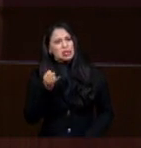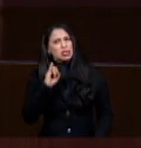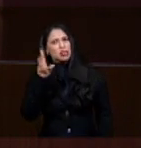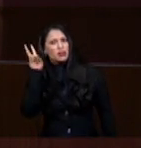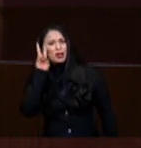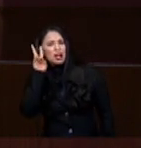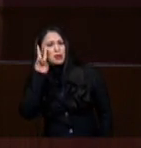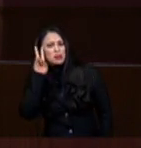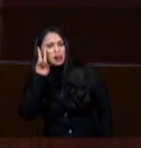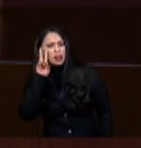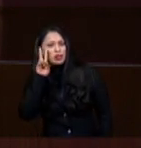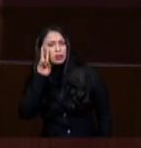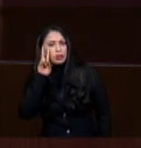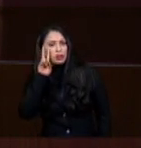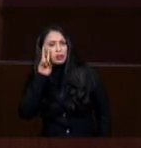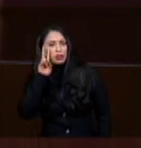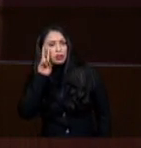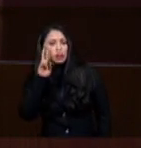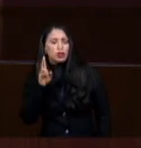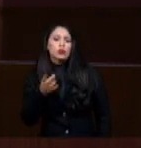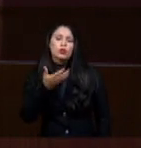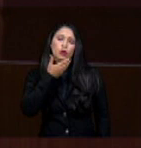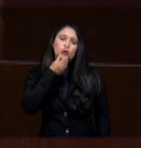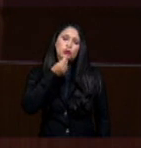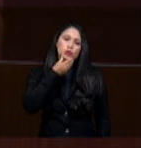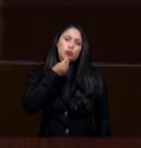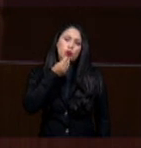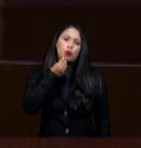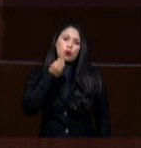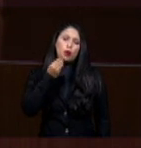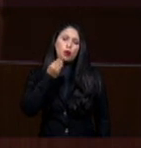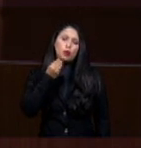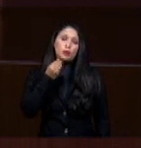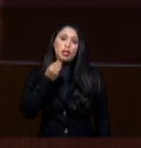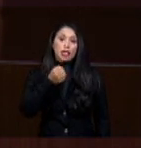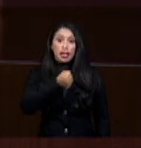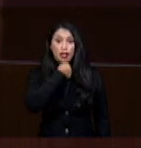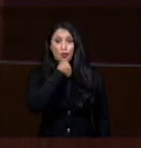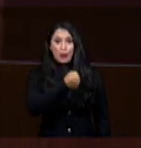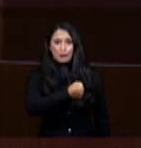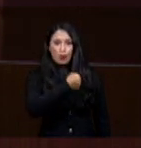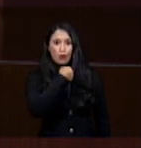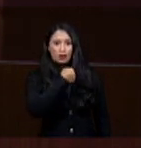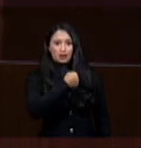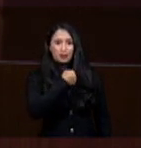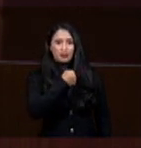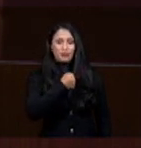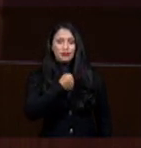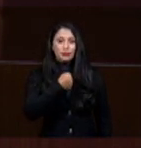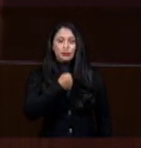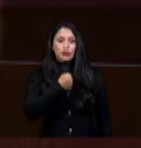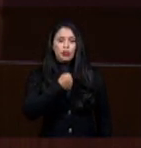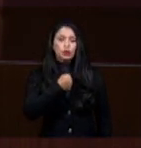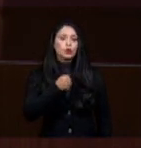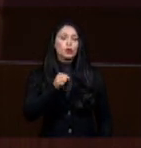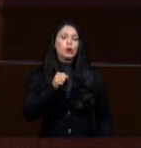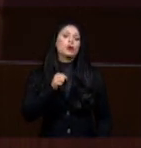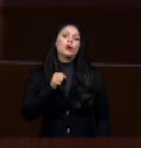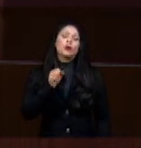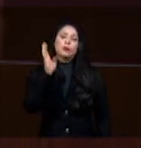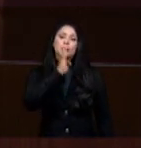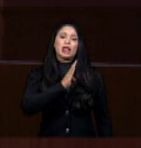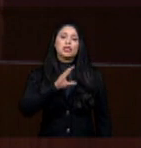gravura de beber jean-baptiste Debret que foi grande repórter né do Brasil colônia